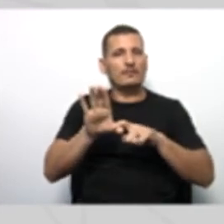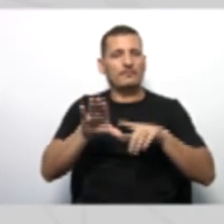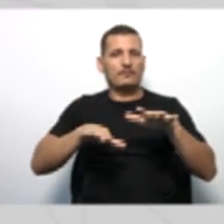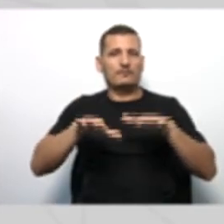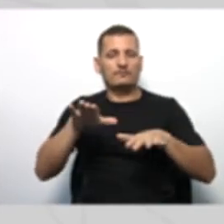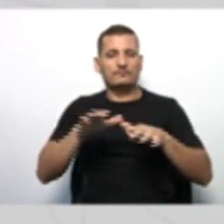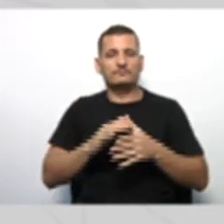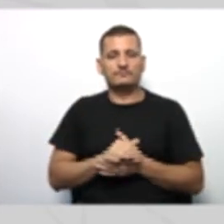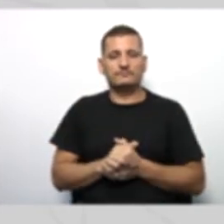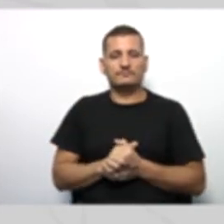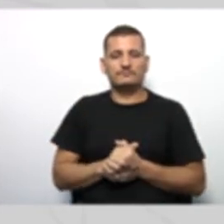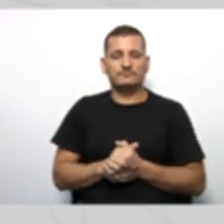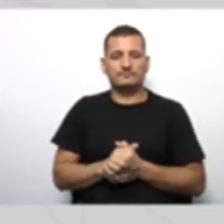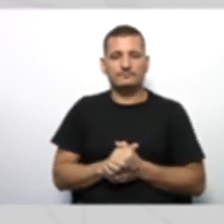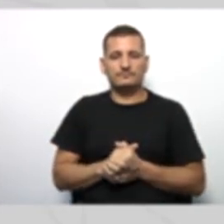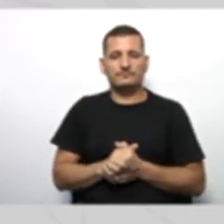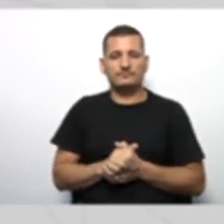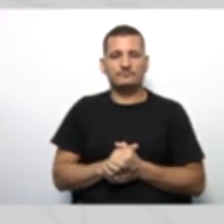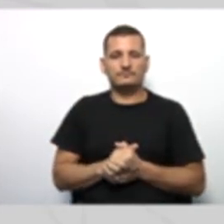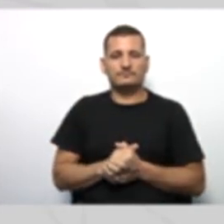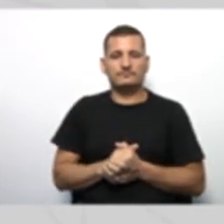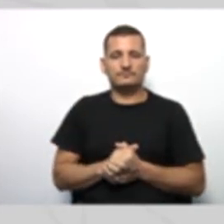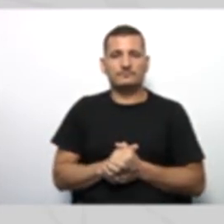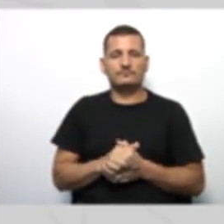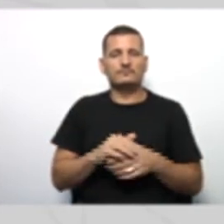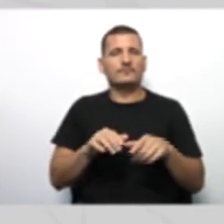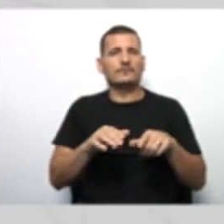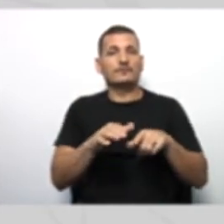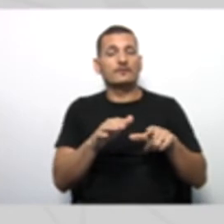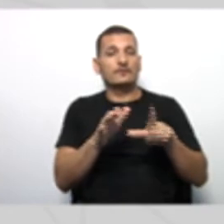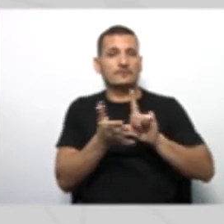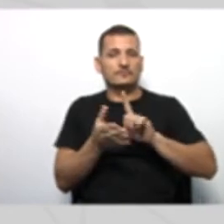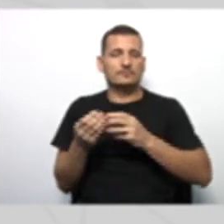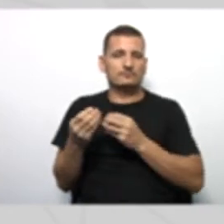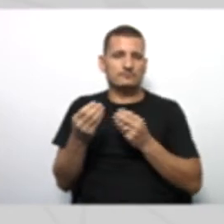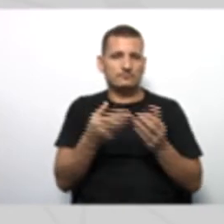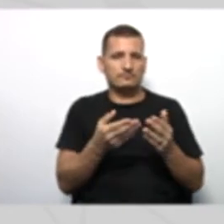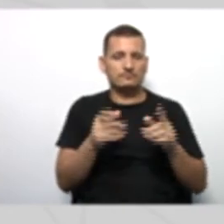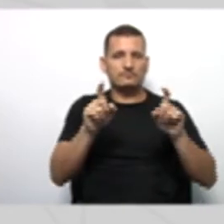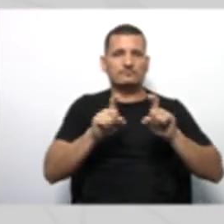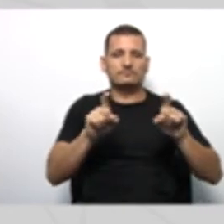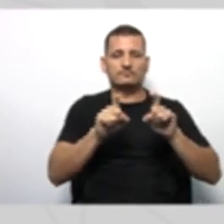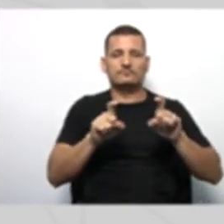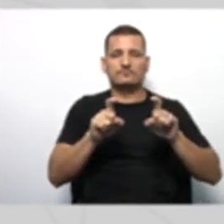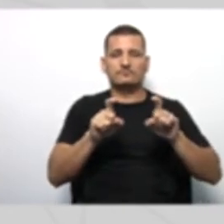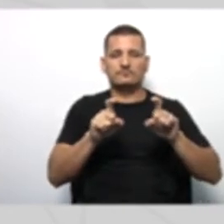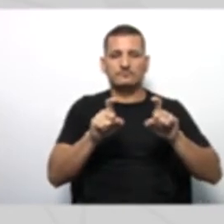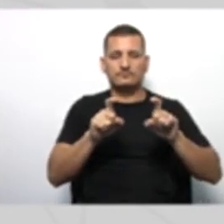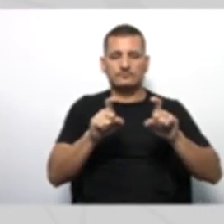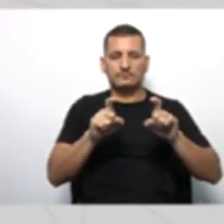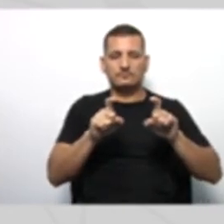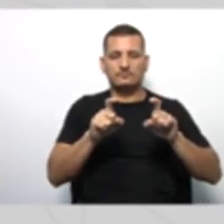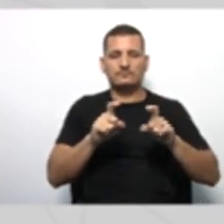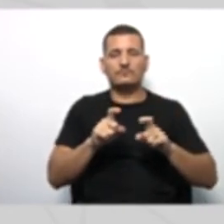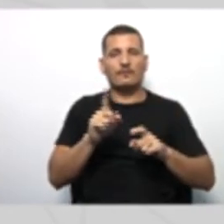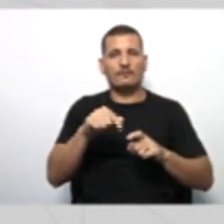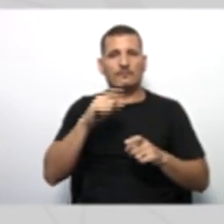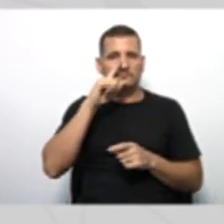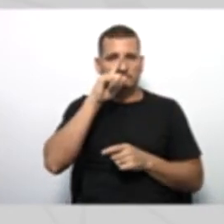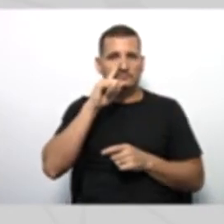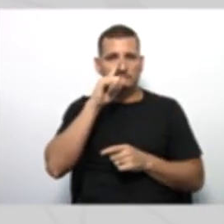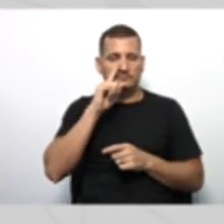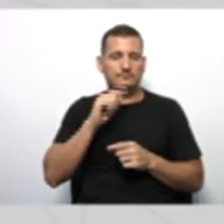esse material, se a gente não tiver preparado a nossa equipe para estar fazendo a montagem desses computadores, a